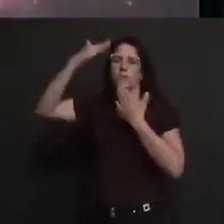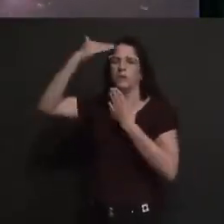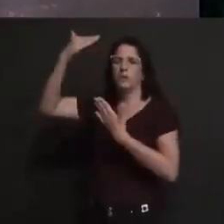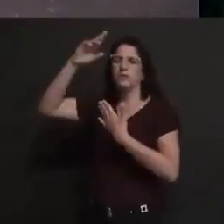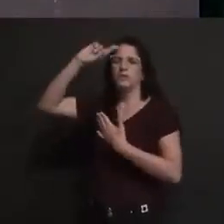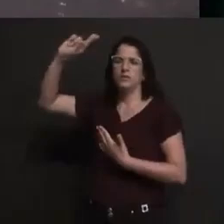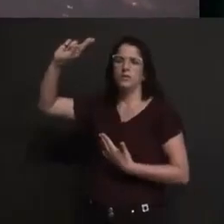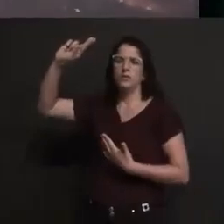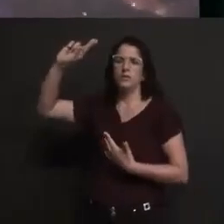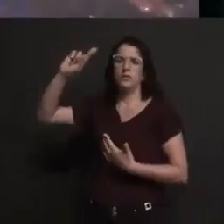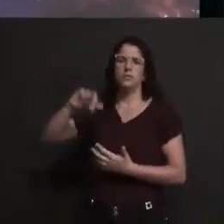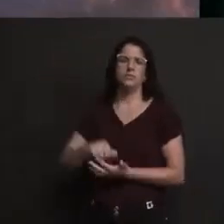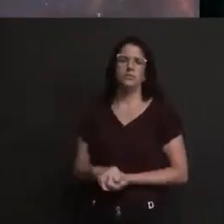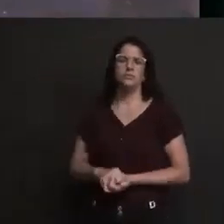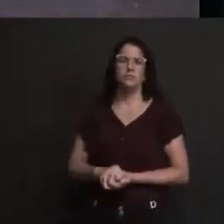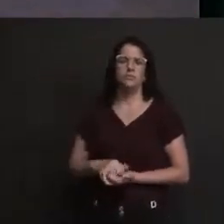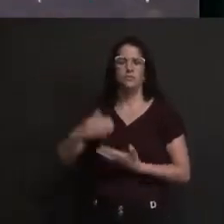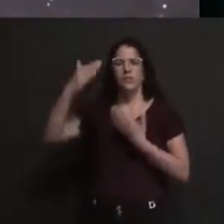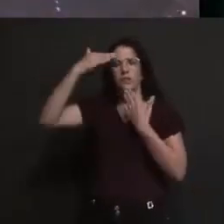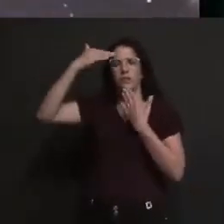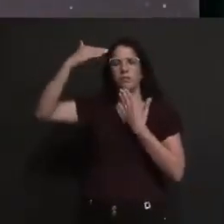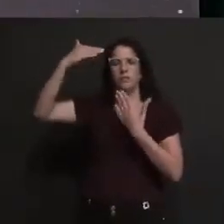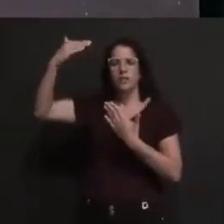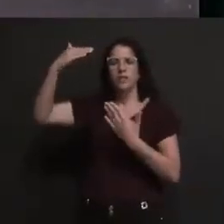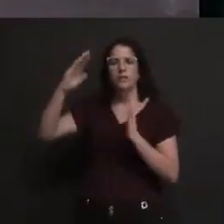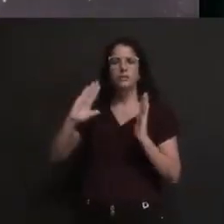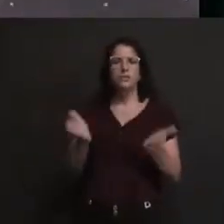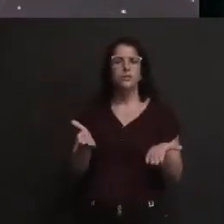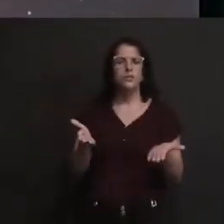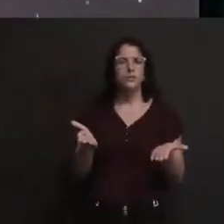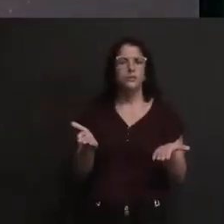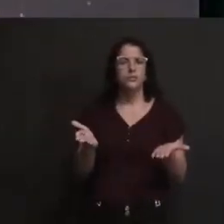Senhor. Obrigado por essa noite.